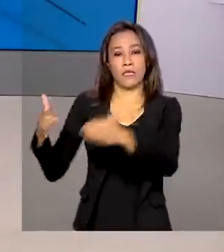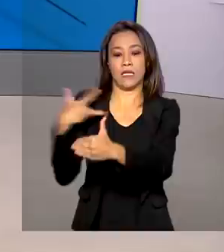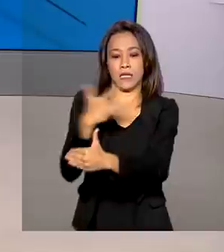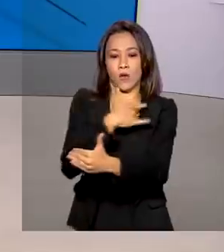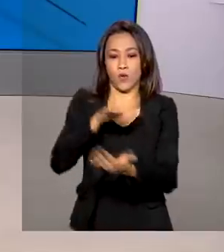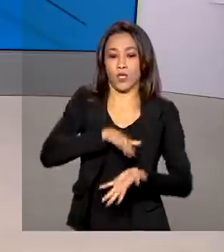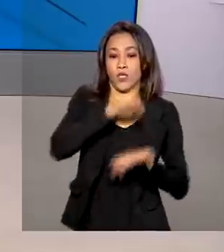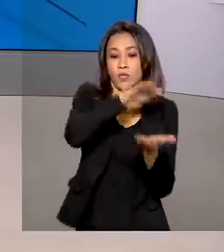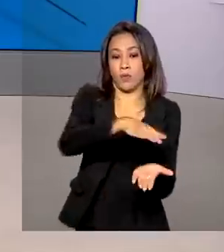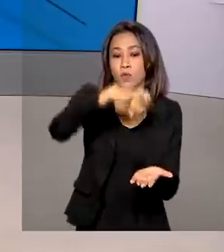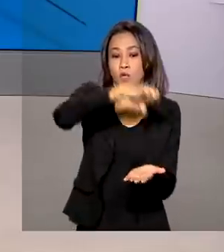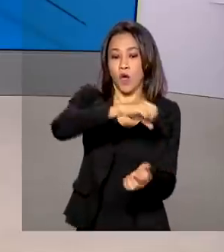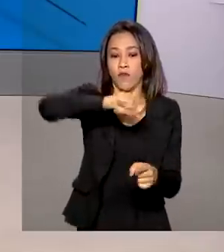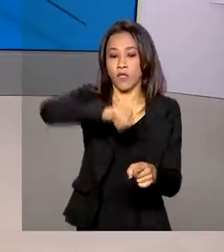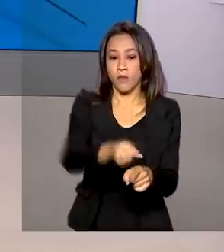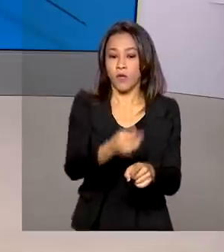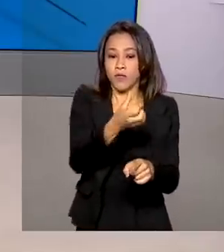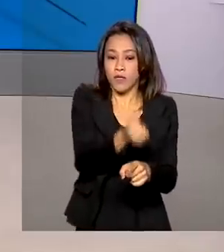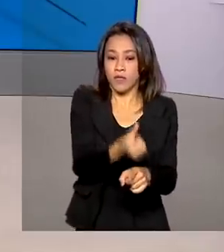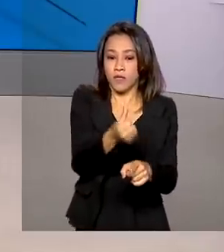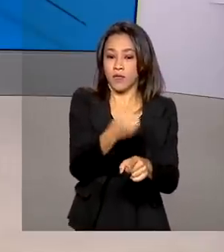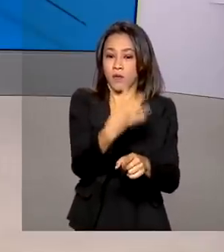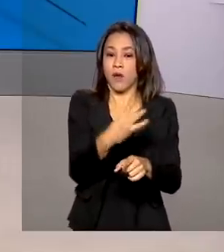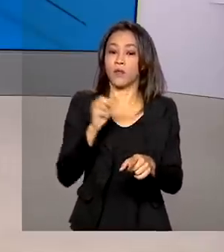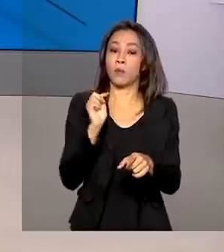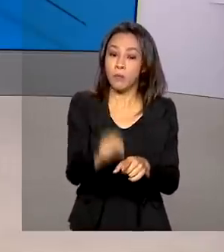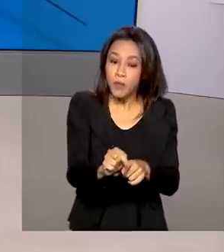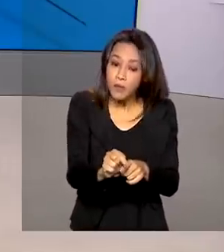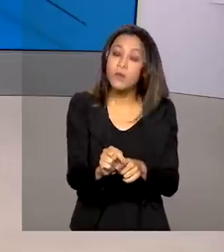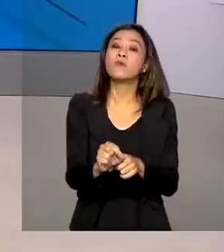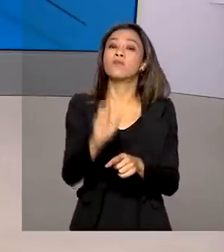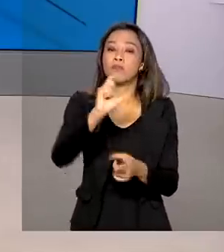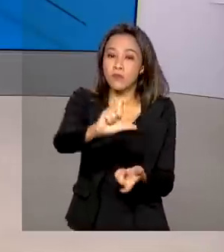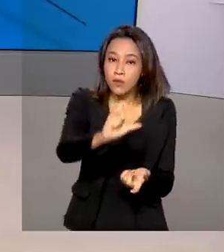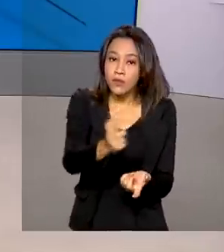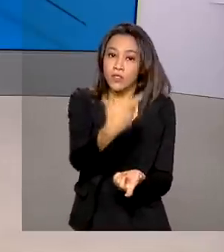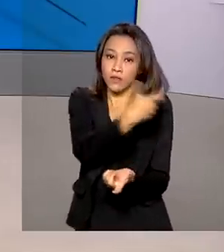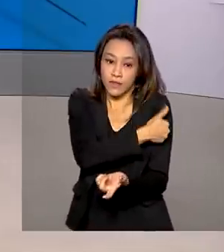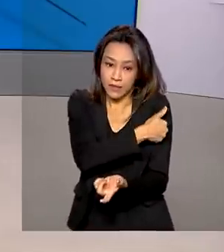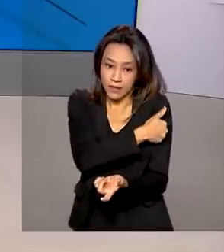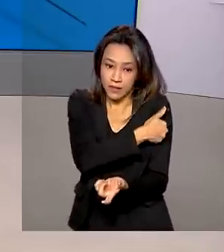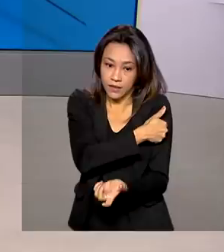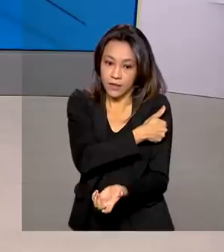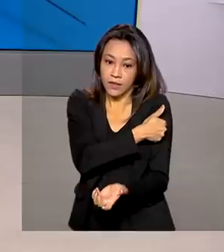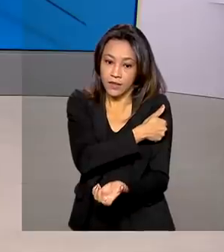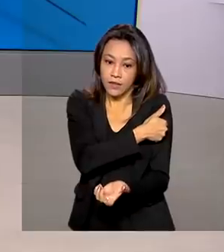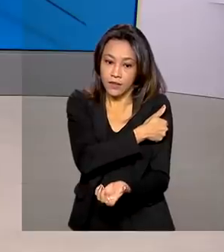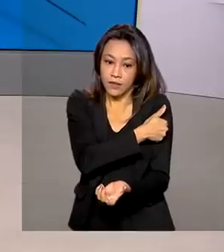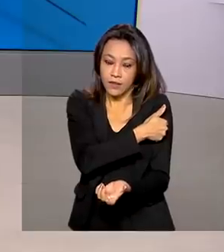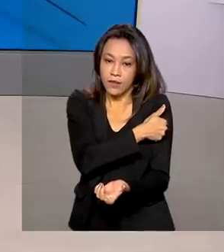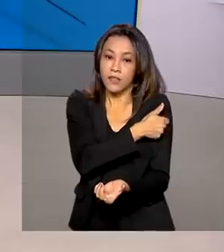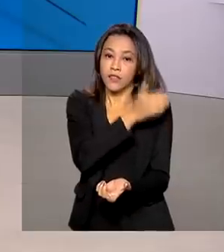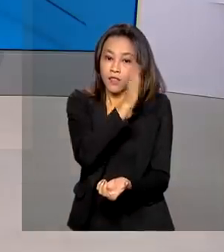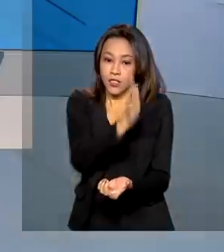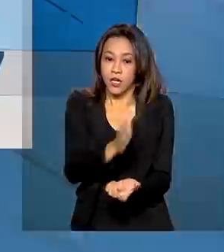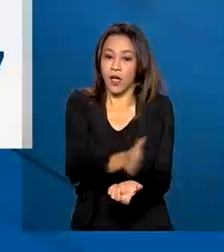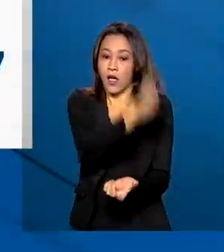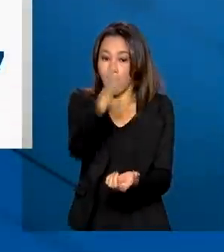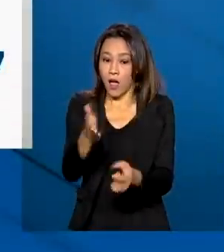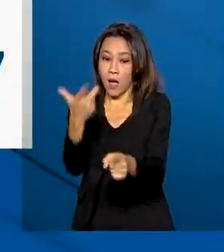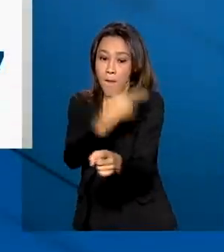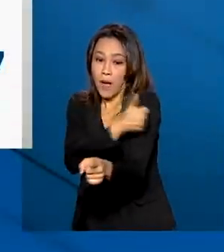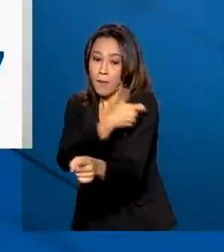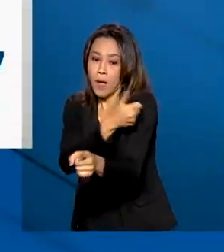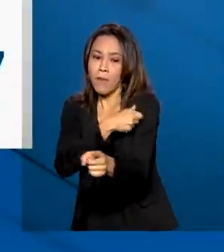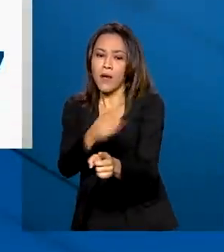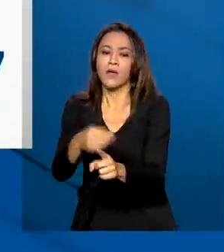de 90 milhões e 664 mil doses. As doses aplicadas ultrapassam